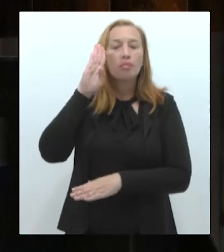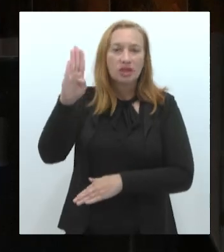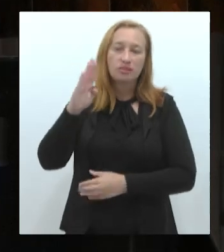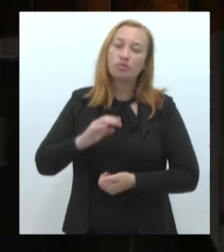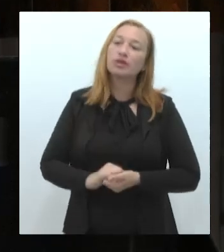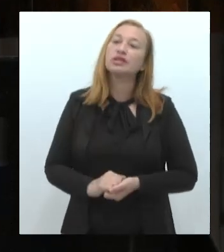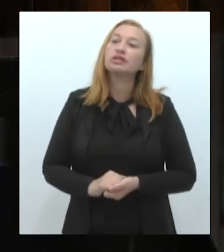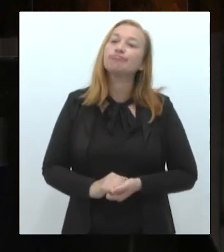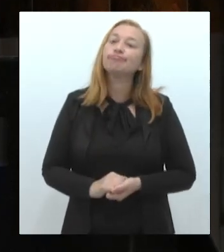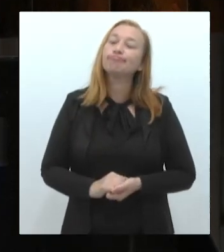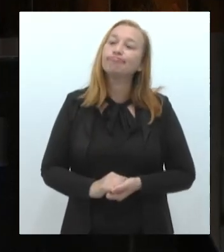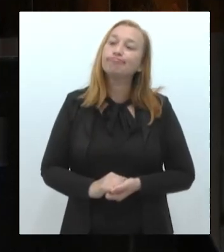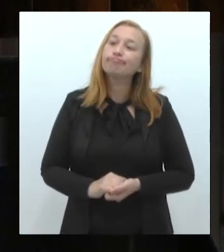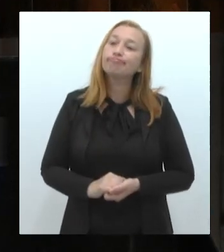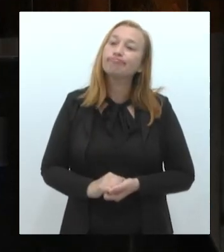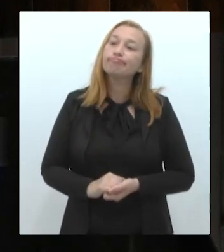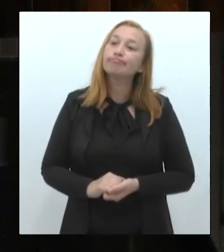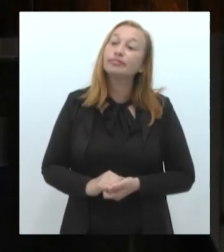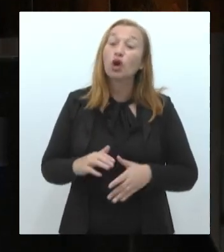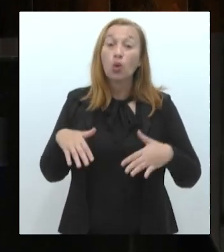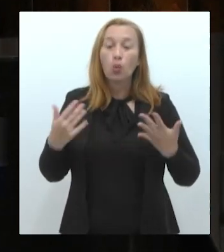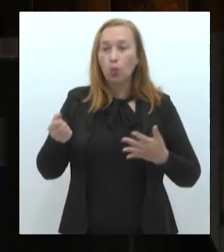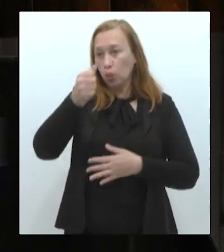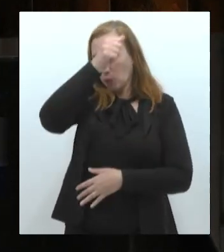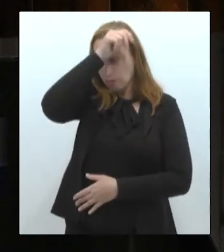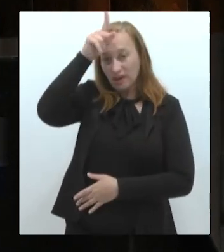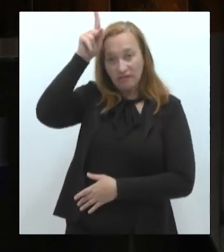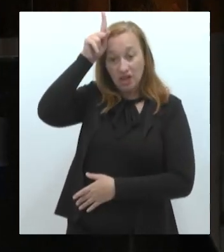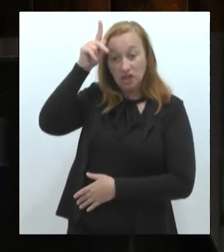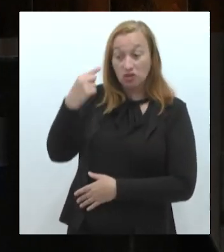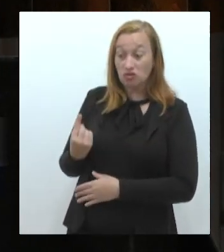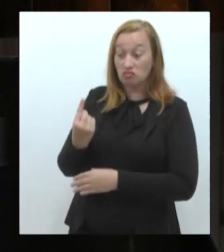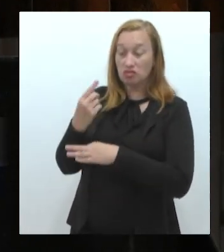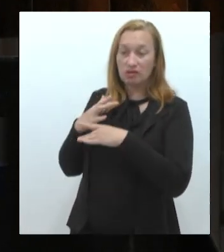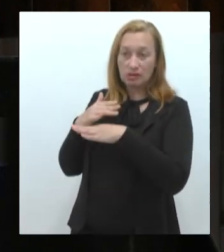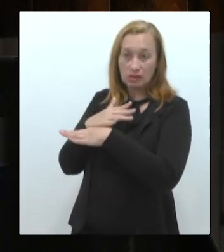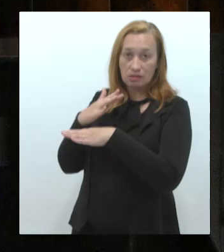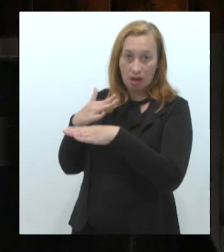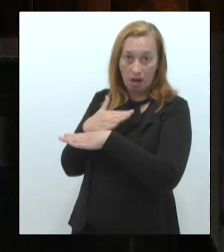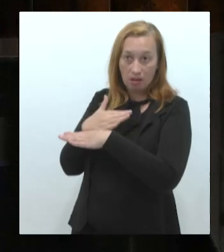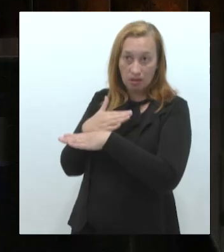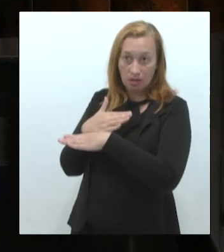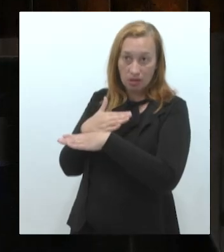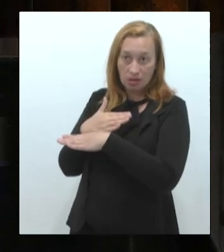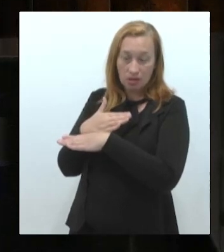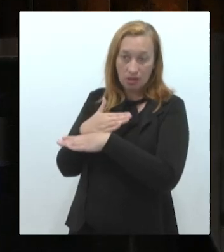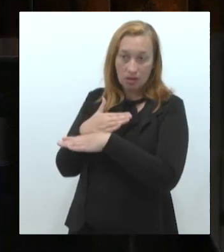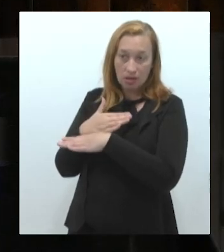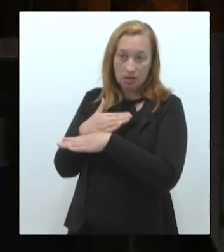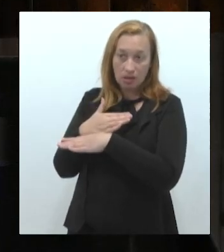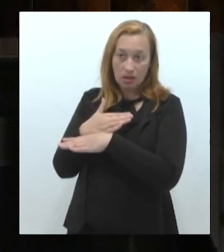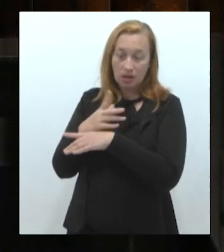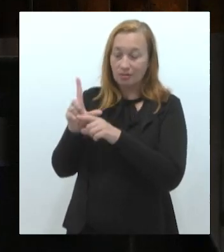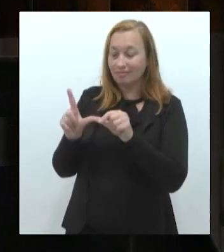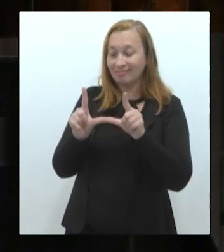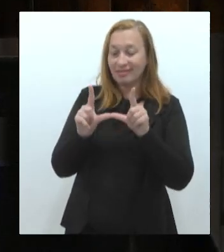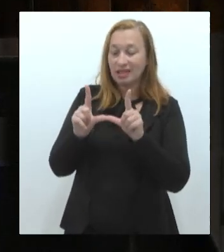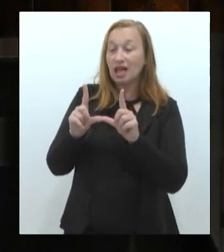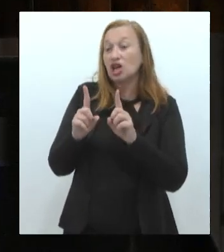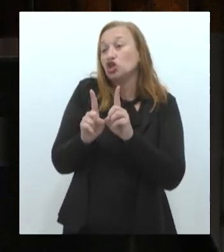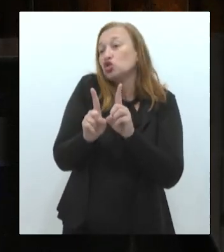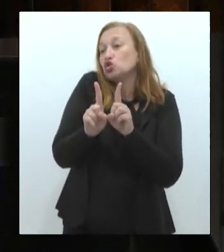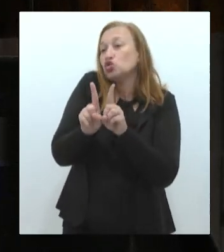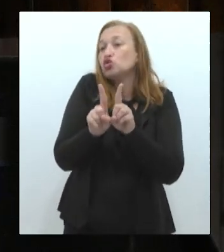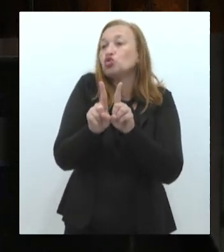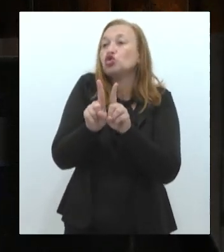Principalmente quando o prefeito de uma cidade anda de braços dados, lado a lado,